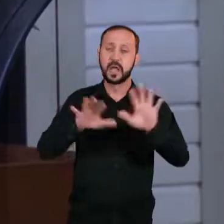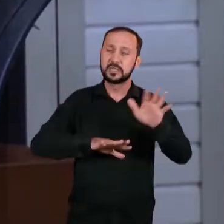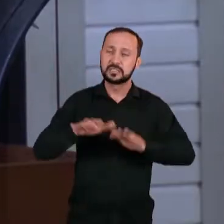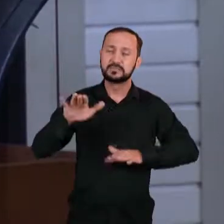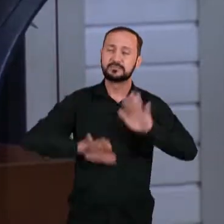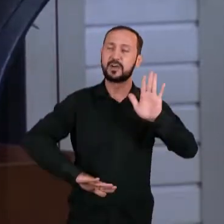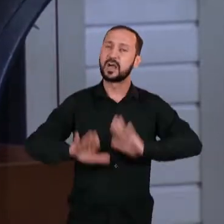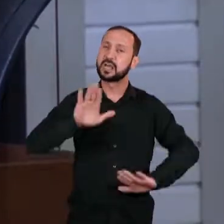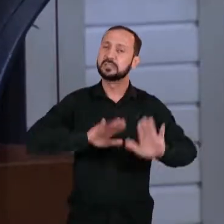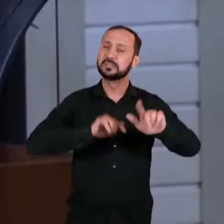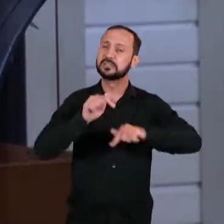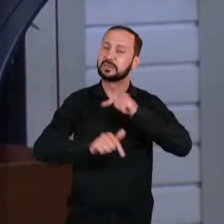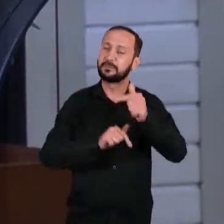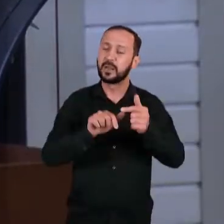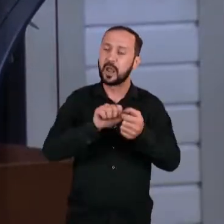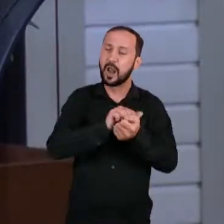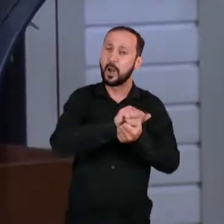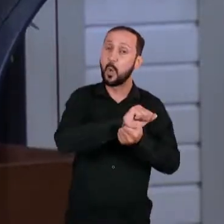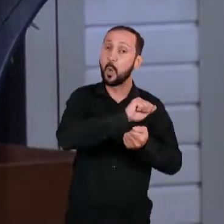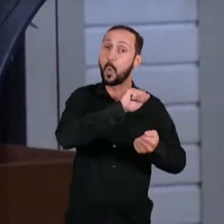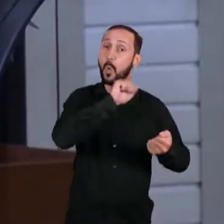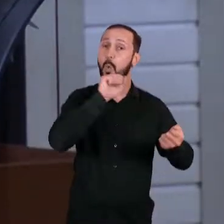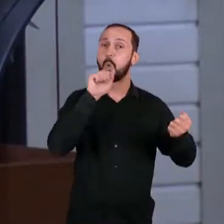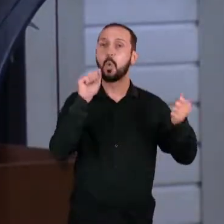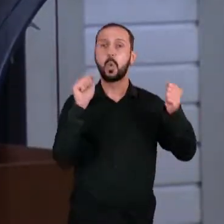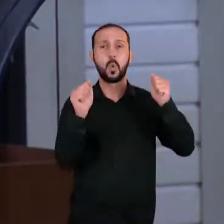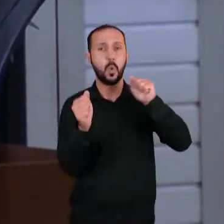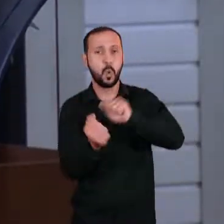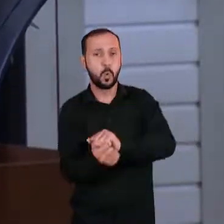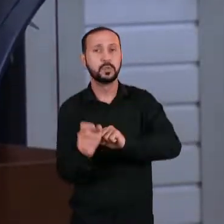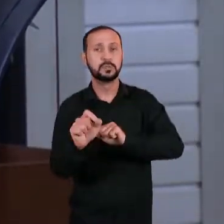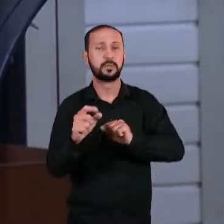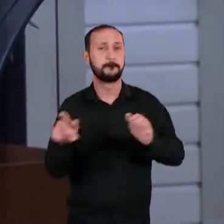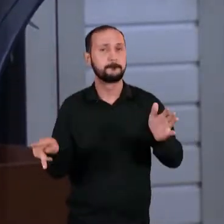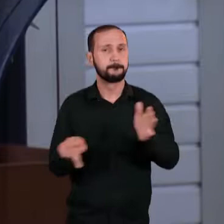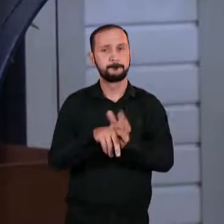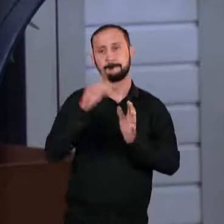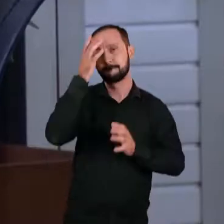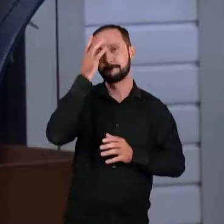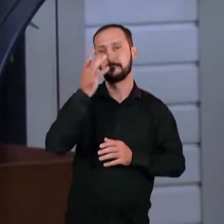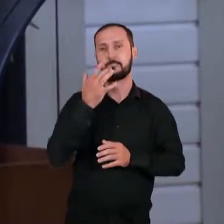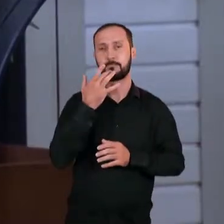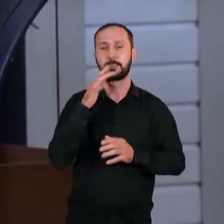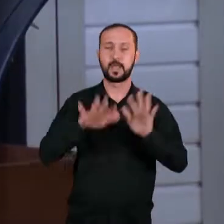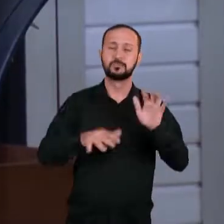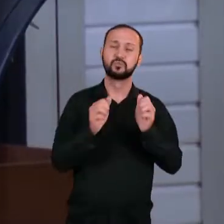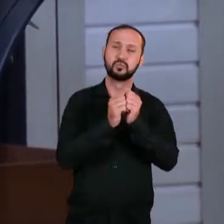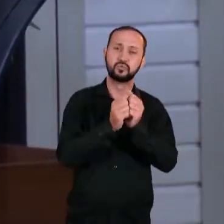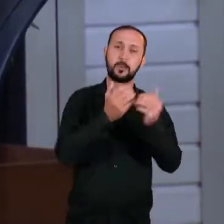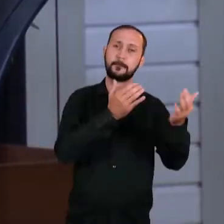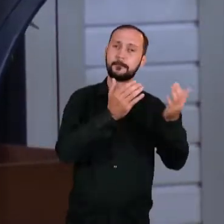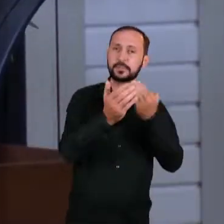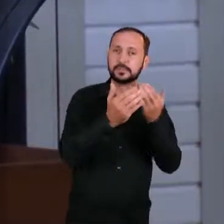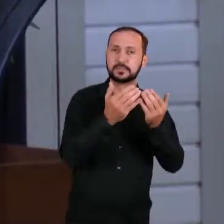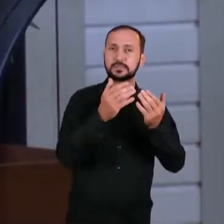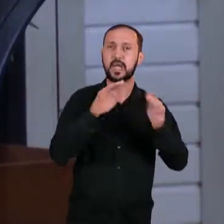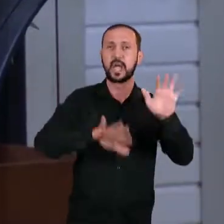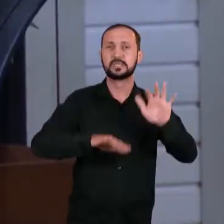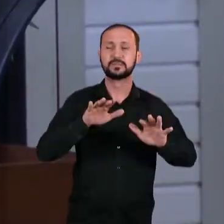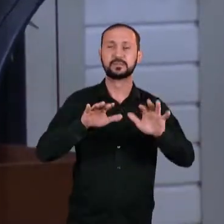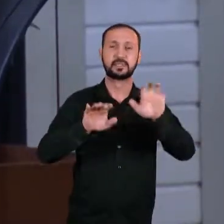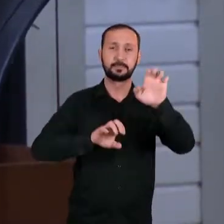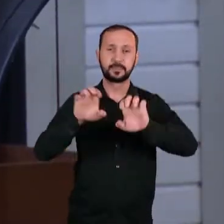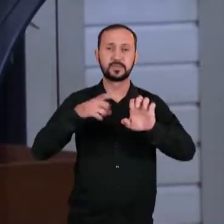trabalho, é ele pontuar o perfil dele, o que para ele é legal fazer, isso muitas vezes com um psicólogo, ou se na empresa tem